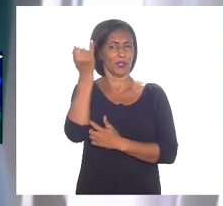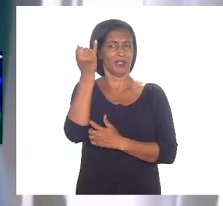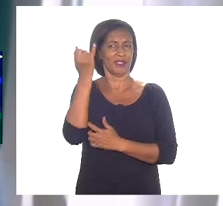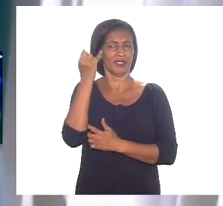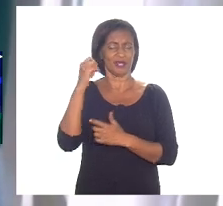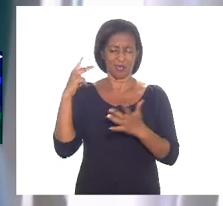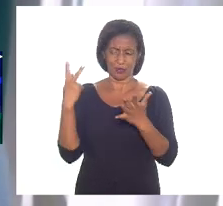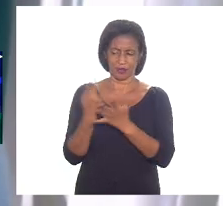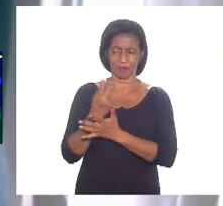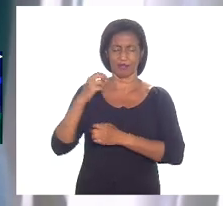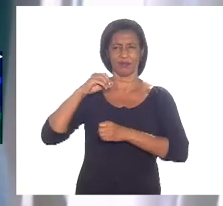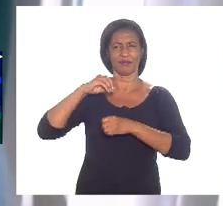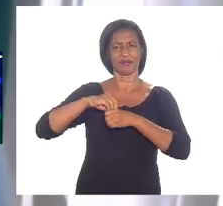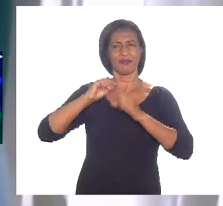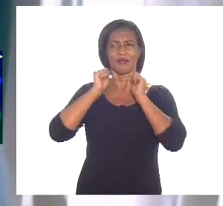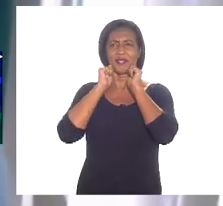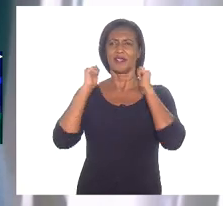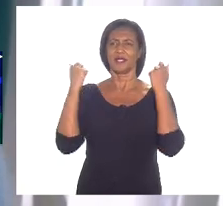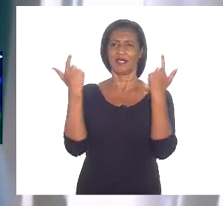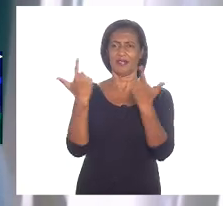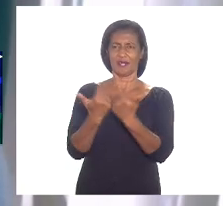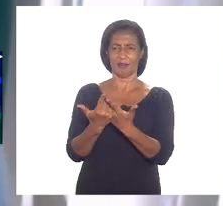nós fizemos